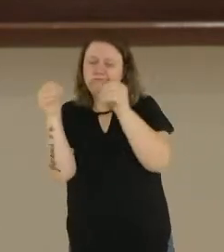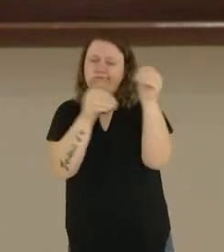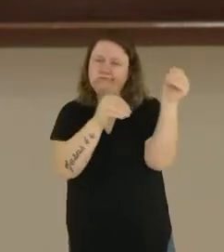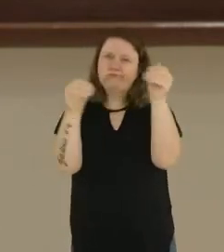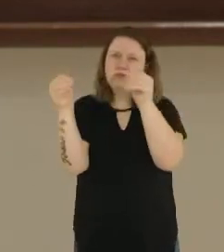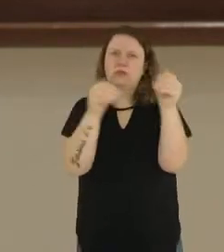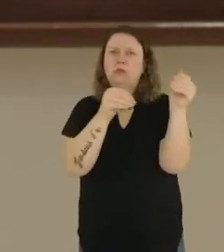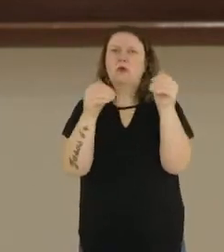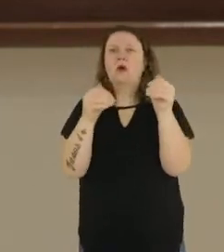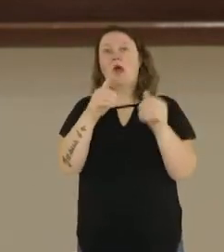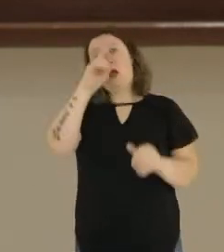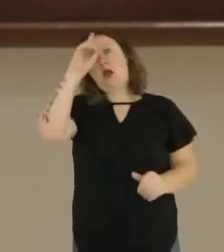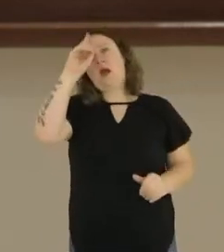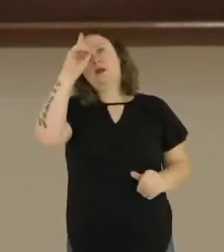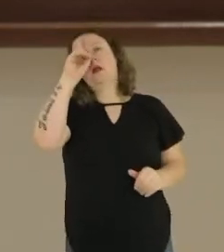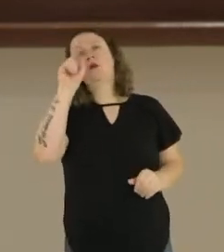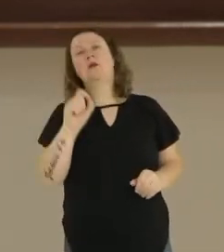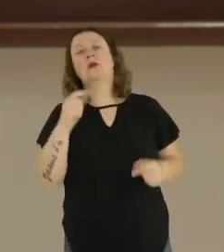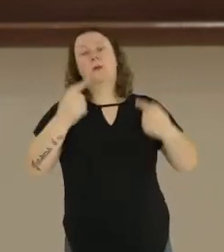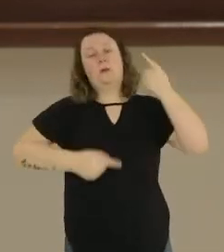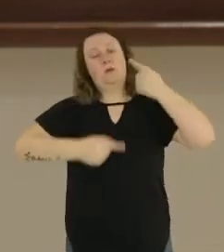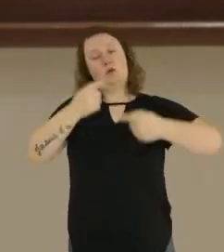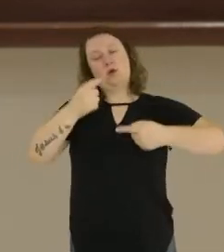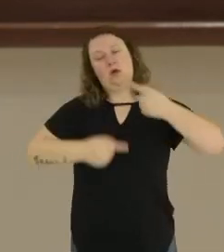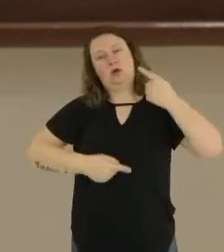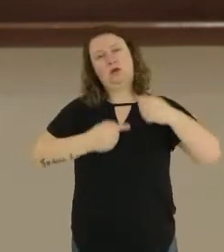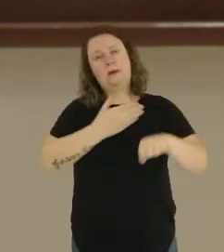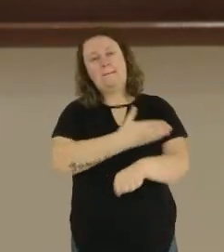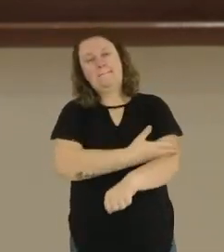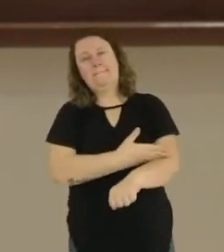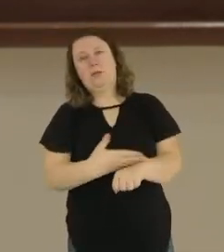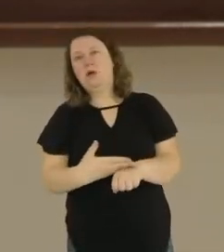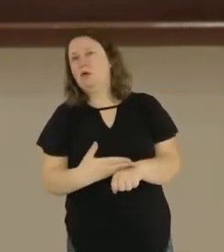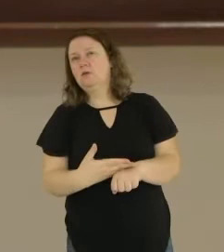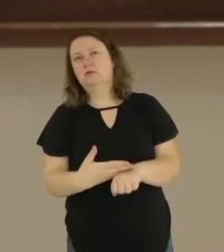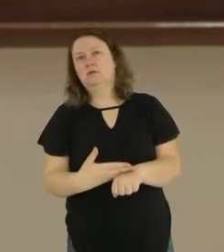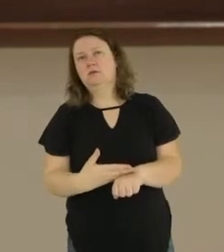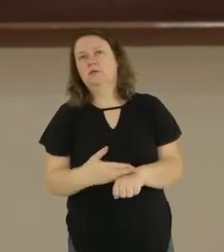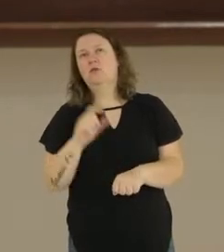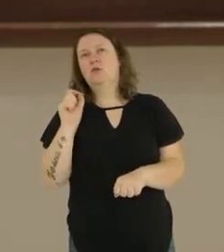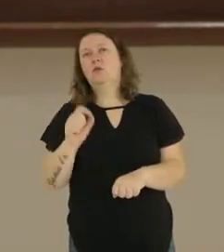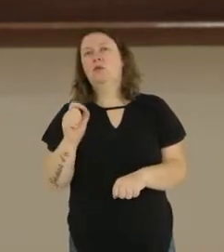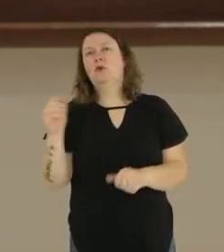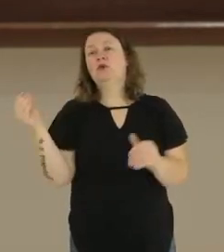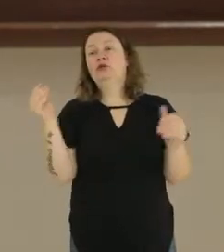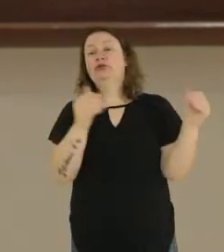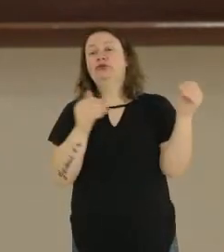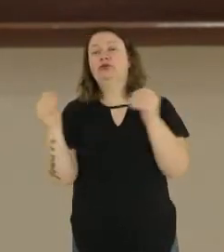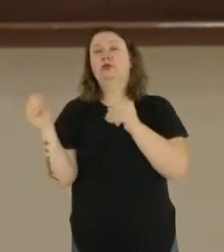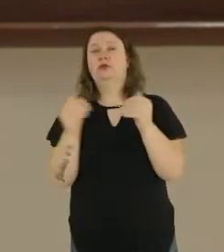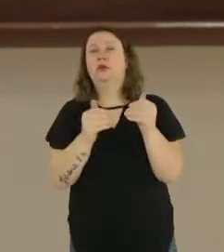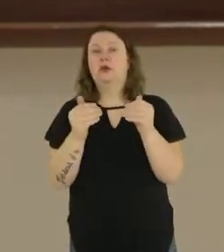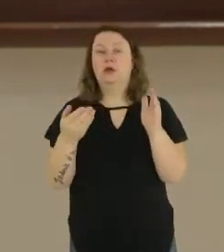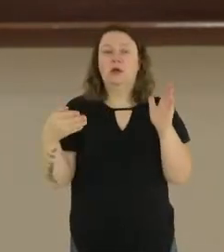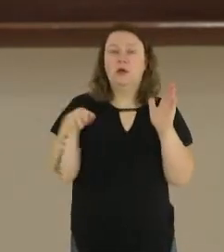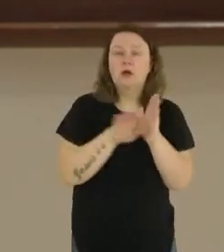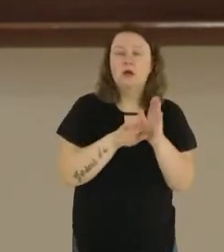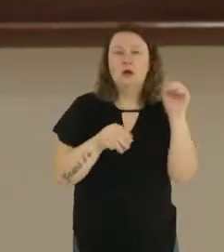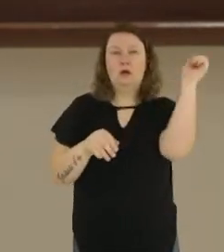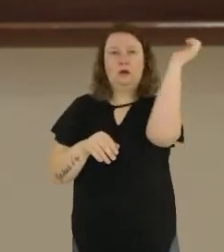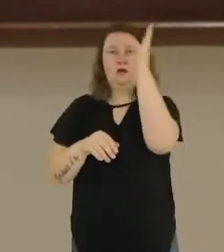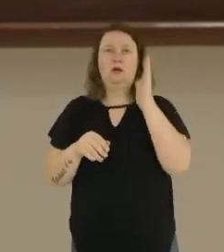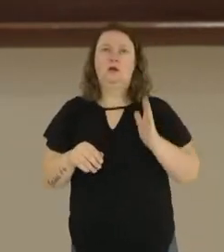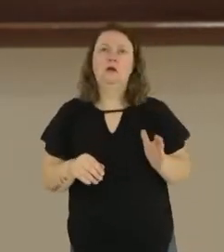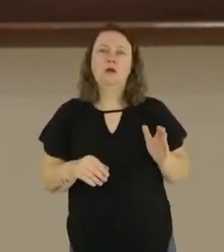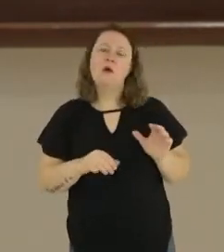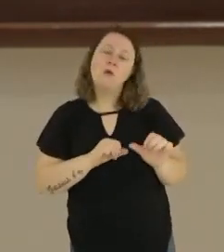nessa política de branqueamento da população brasileira era fazer com que a vinda desses imigrantes europeus transformassem a